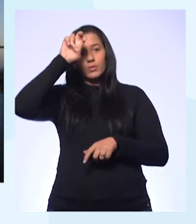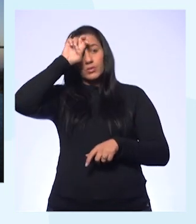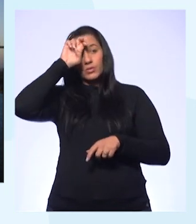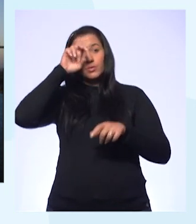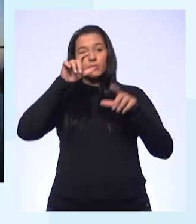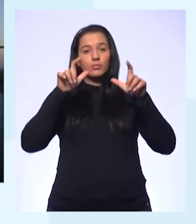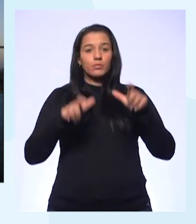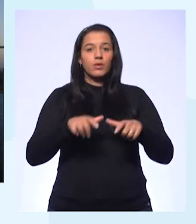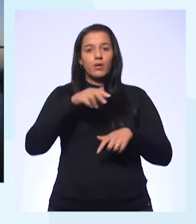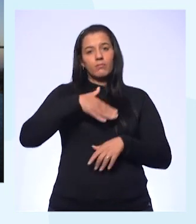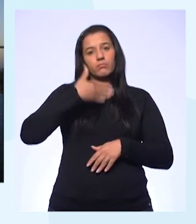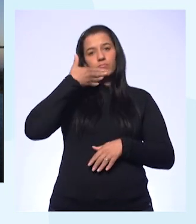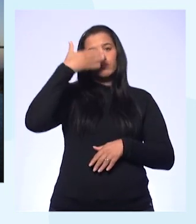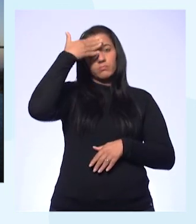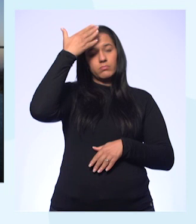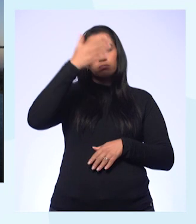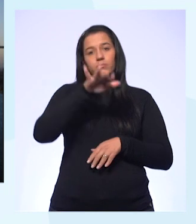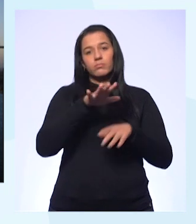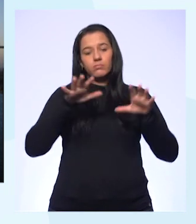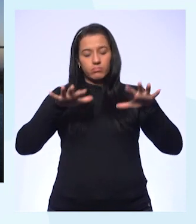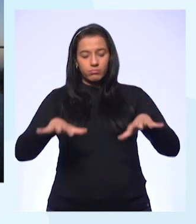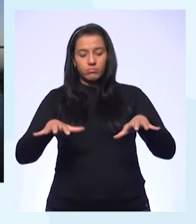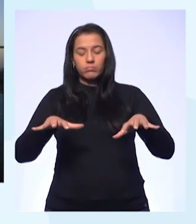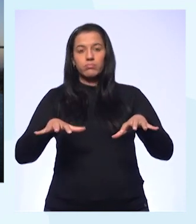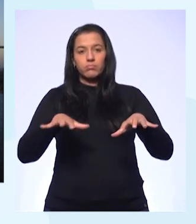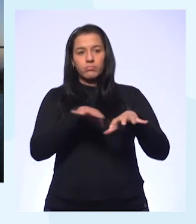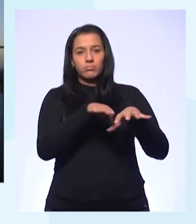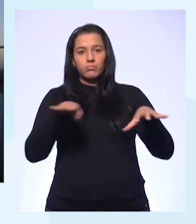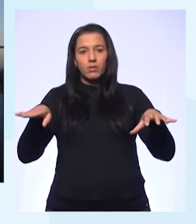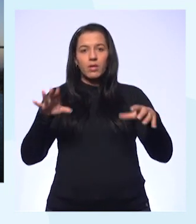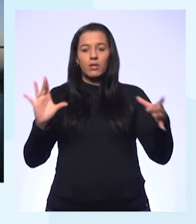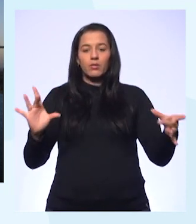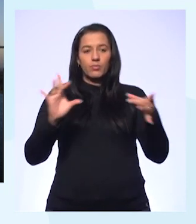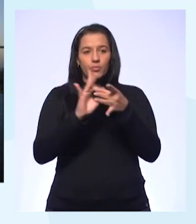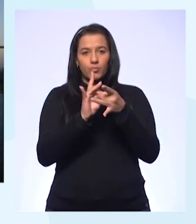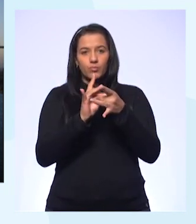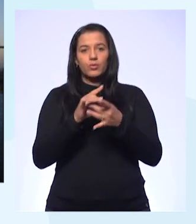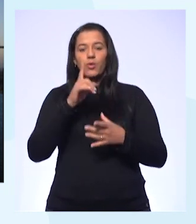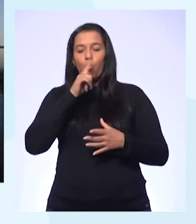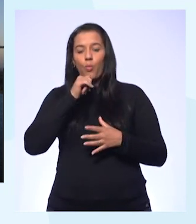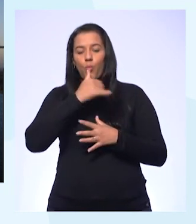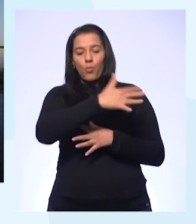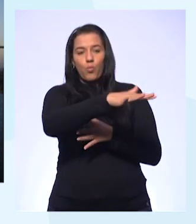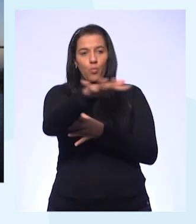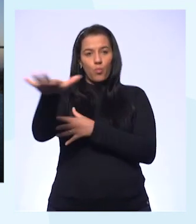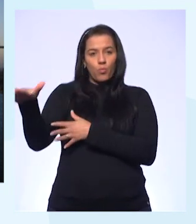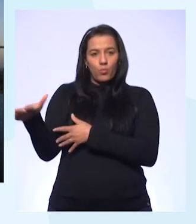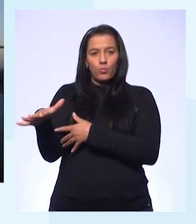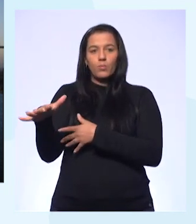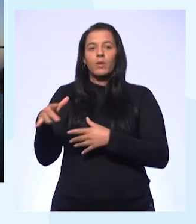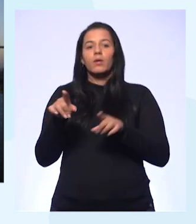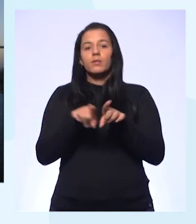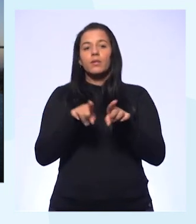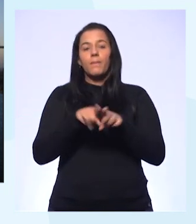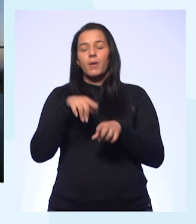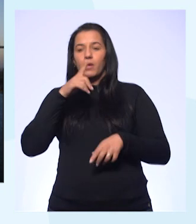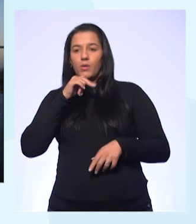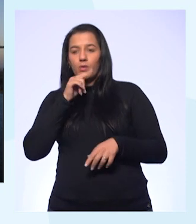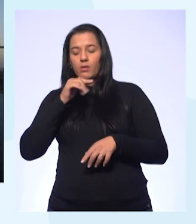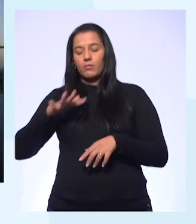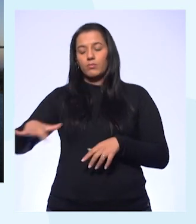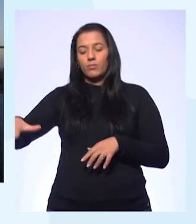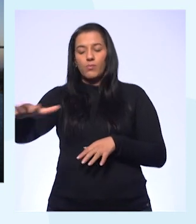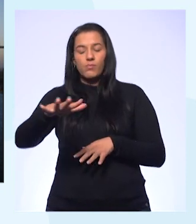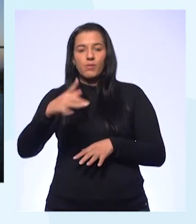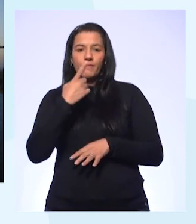e a parte asiática, né? Ela une o Mar Mediterrâneo com o Mar Vermelho, ou seja, é importante para o